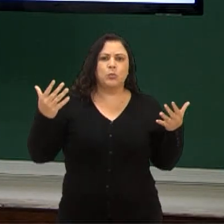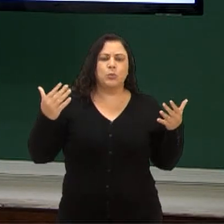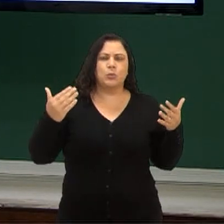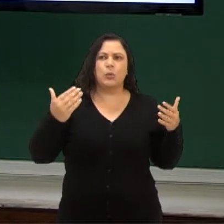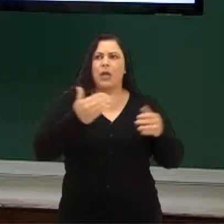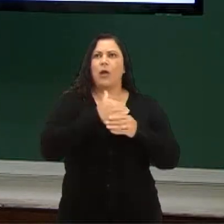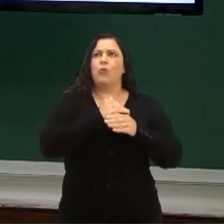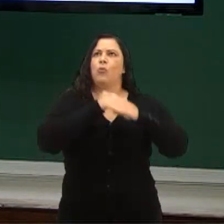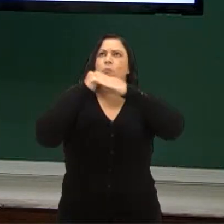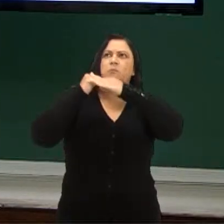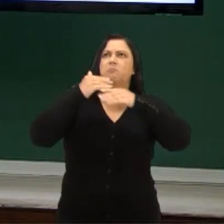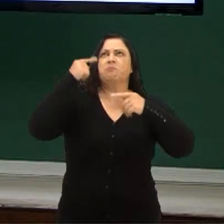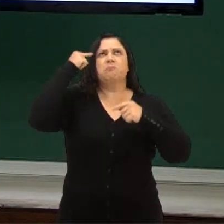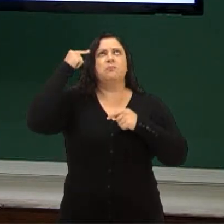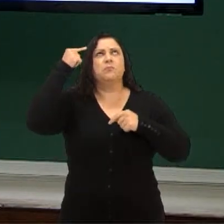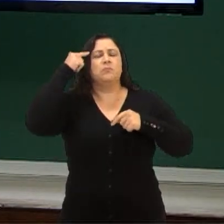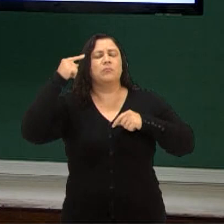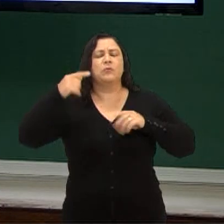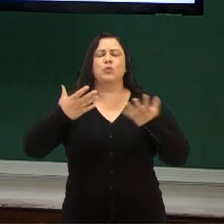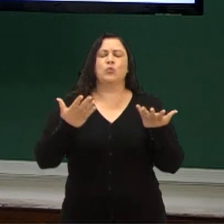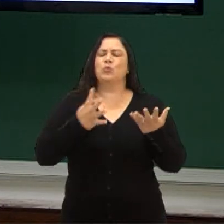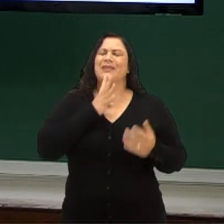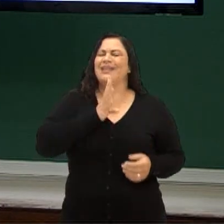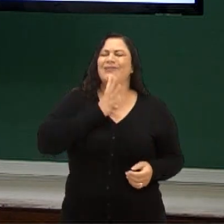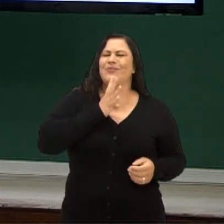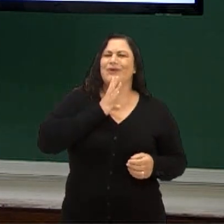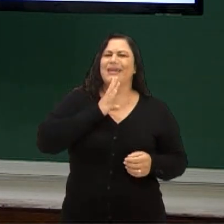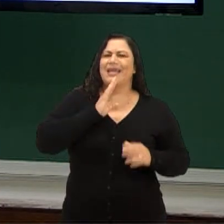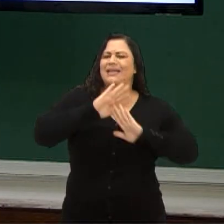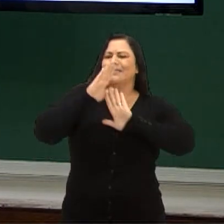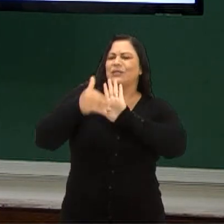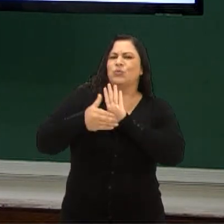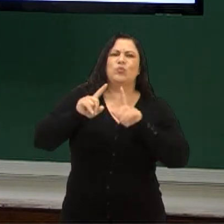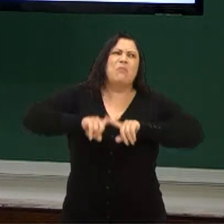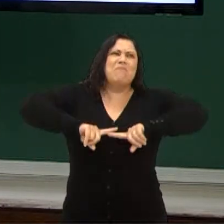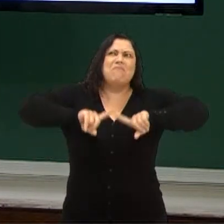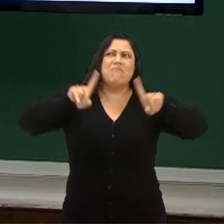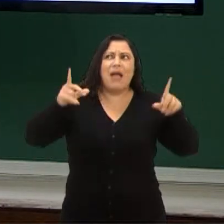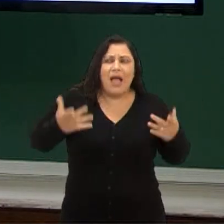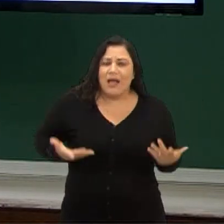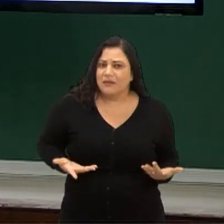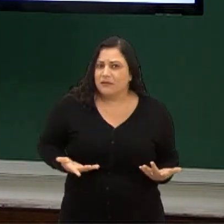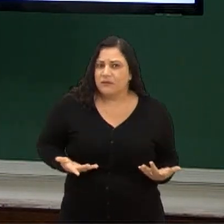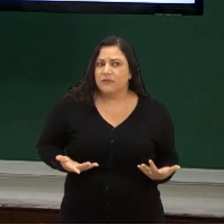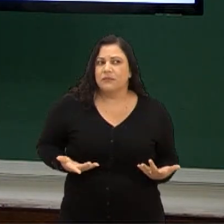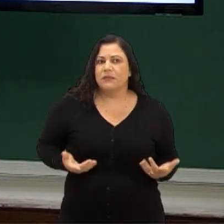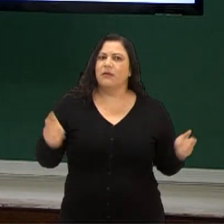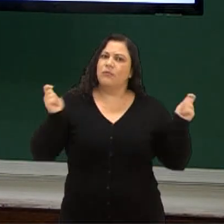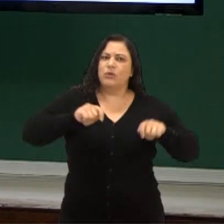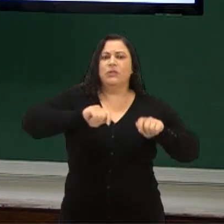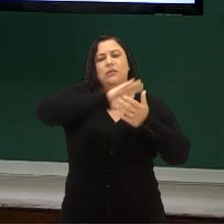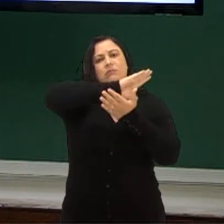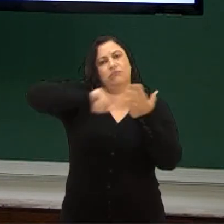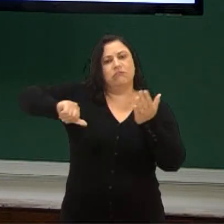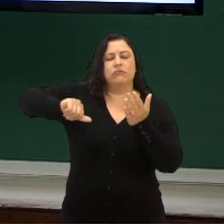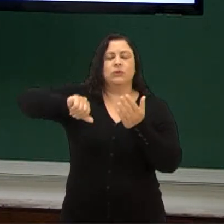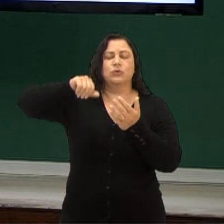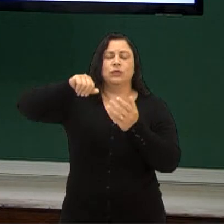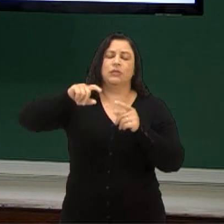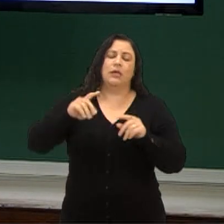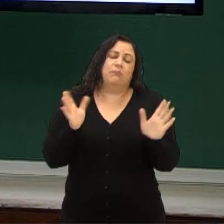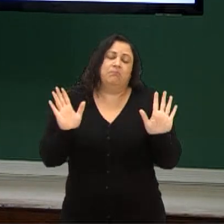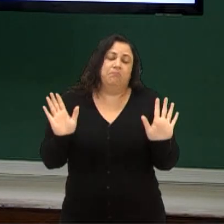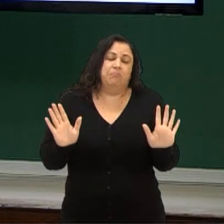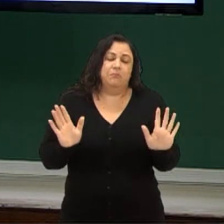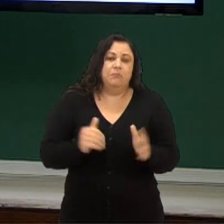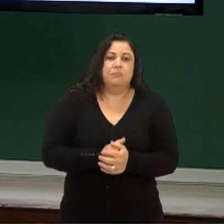seja, no conhecimento de mundo dele pergunta, mas por quê? Eu poderia tirar o mas daqui, a pergunta seria,